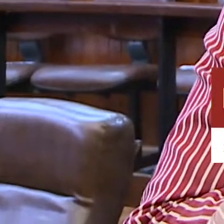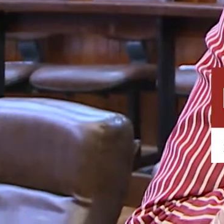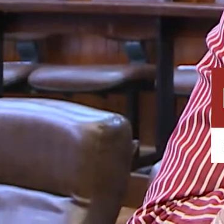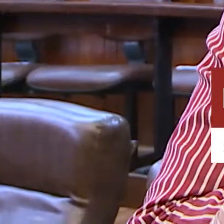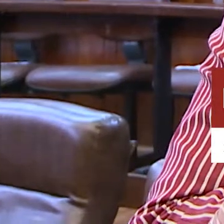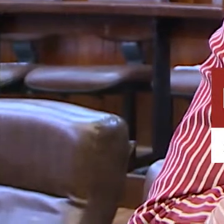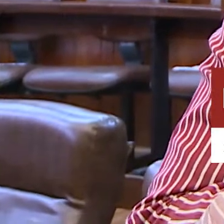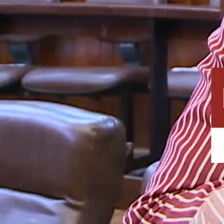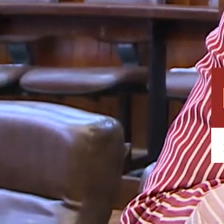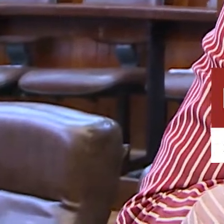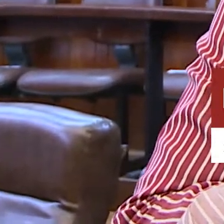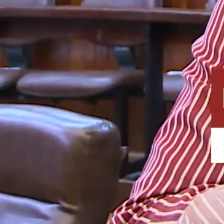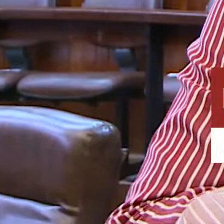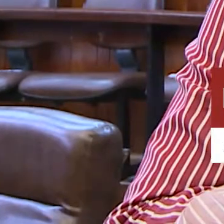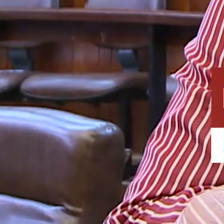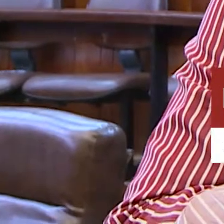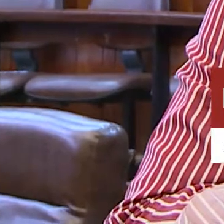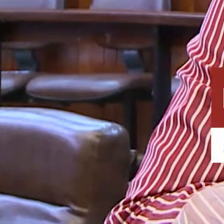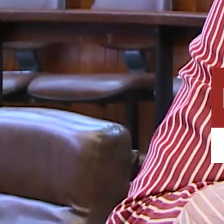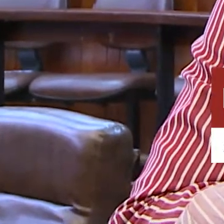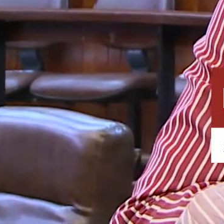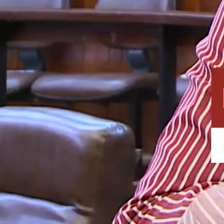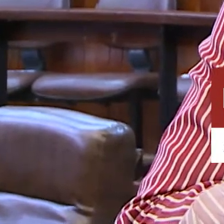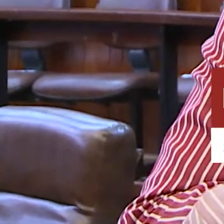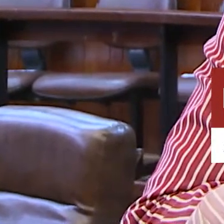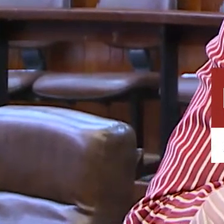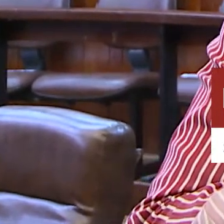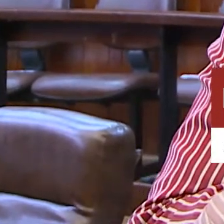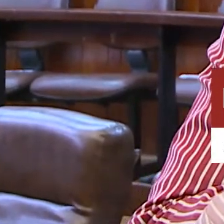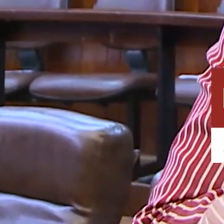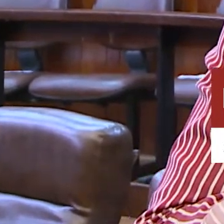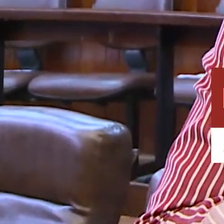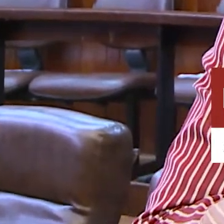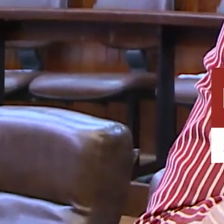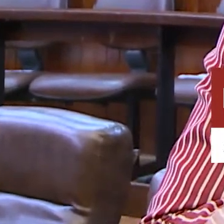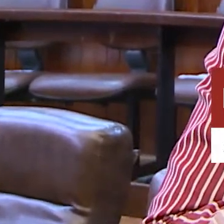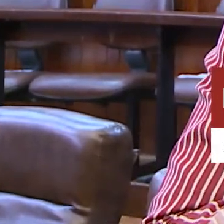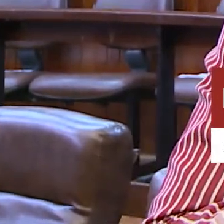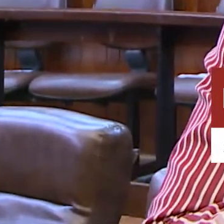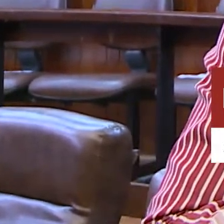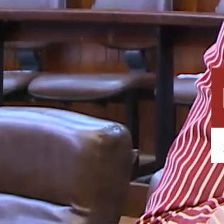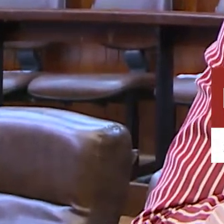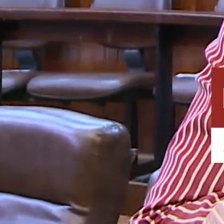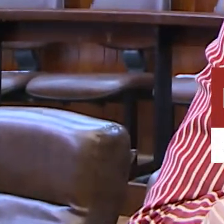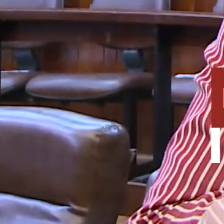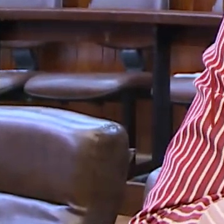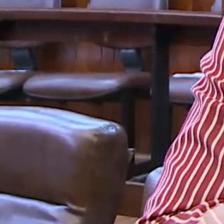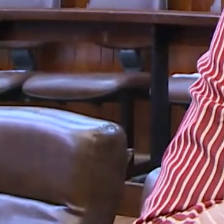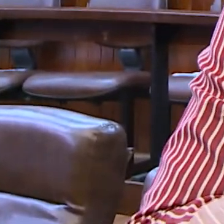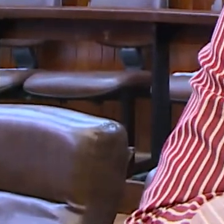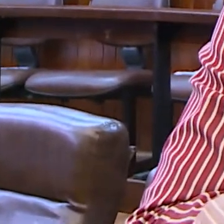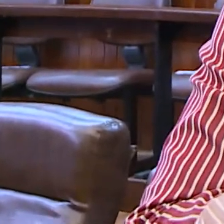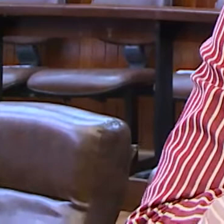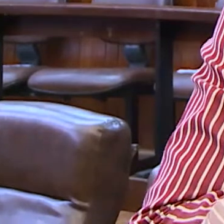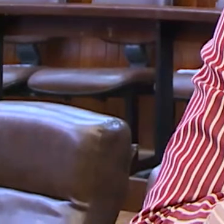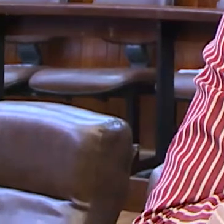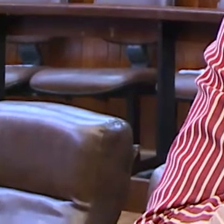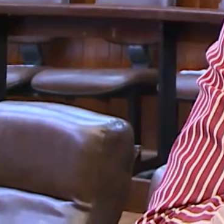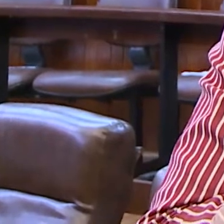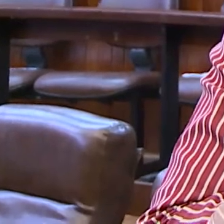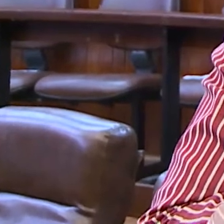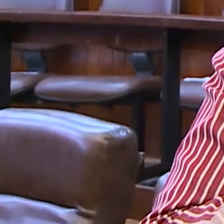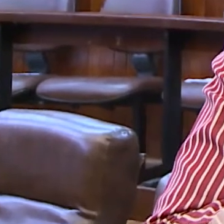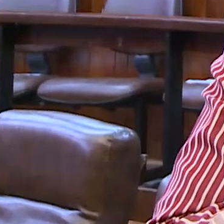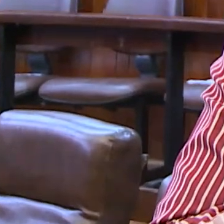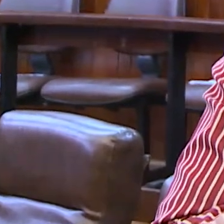foi retirado não ele não volta mais e tem que ser renegociado caso a caso com os